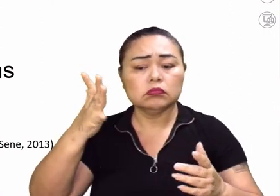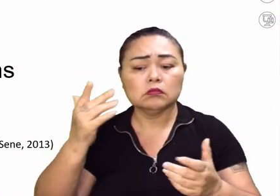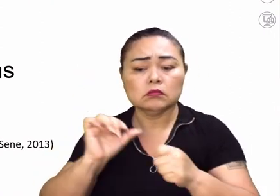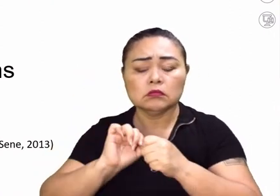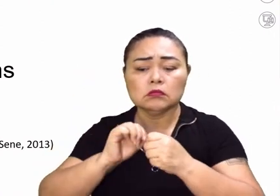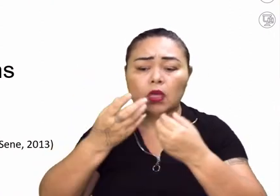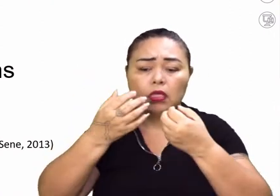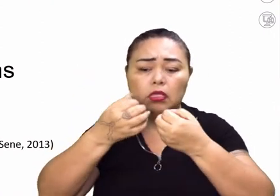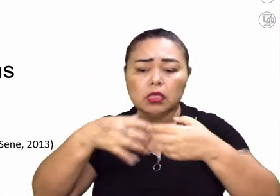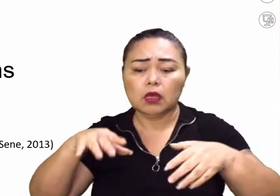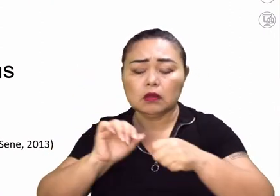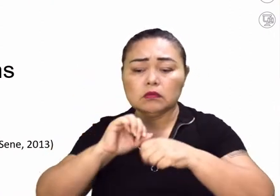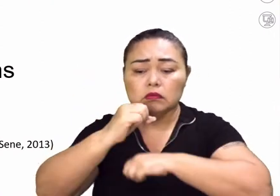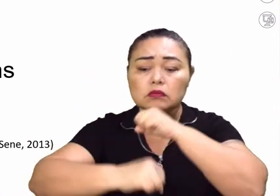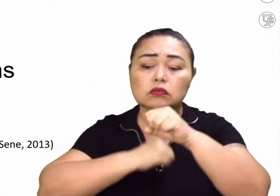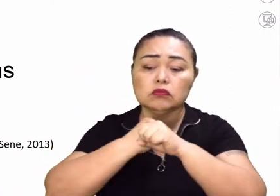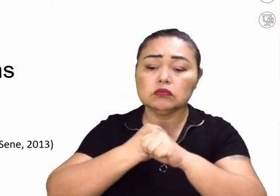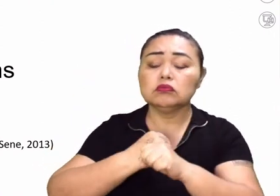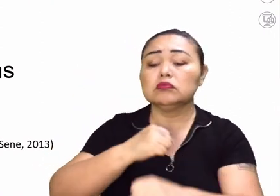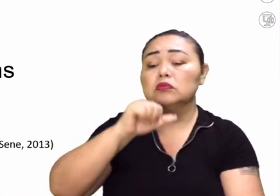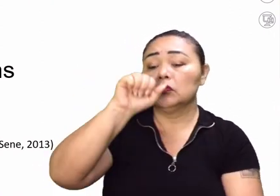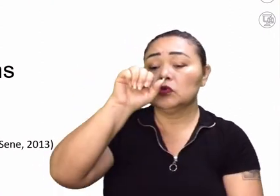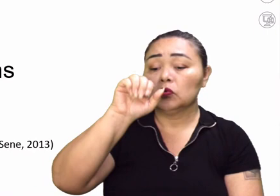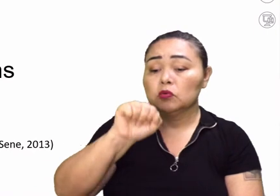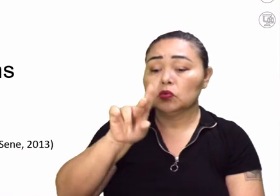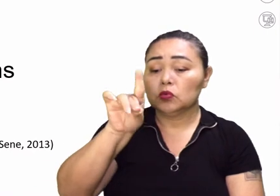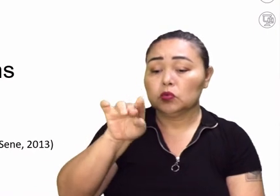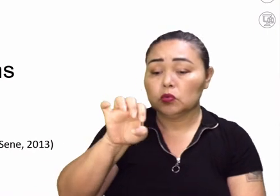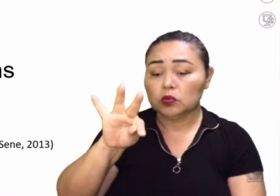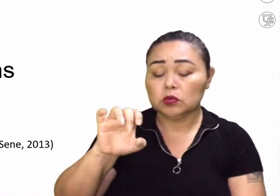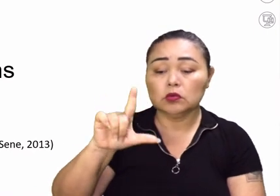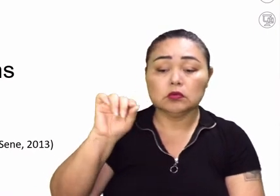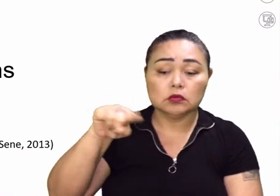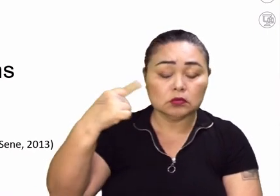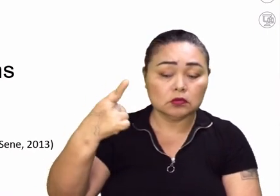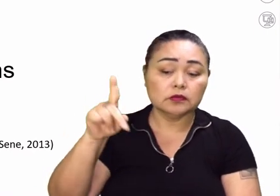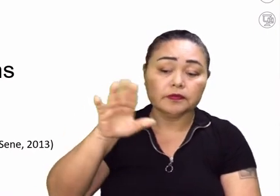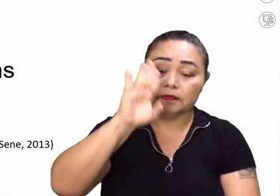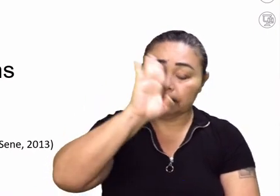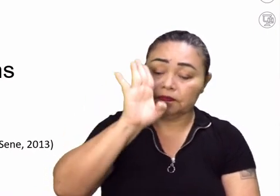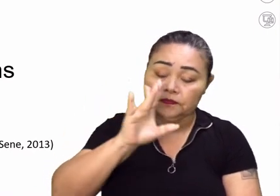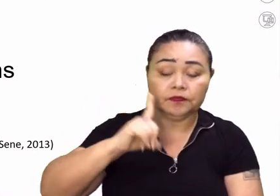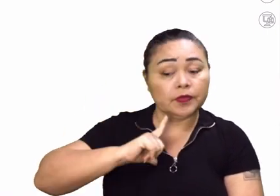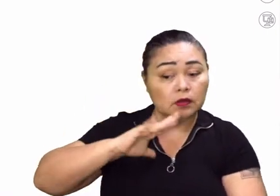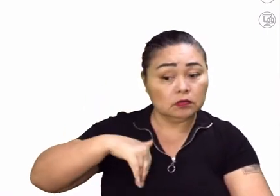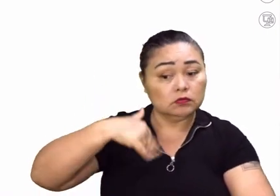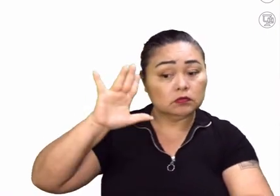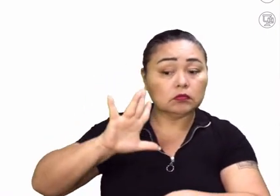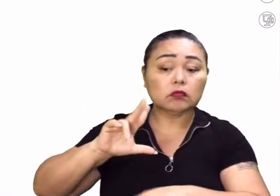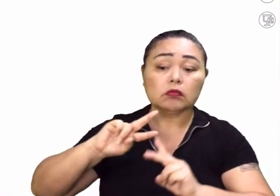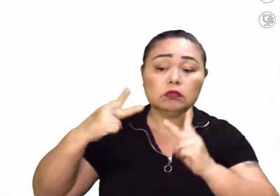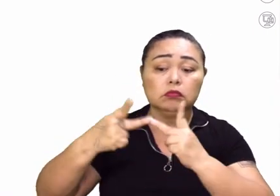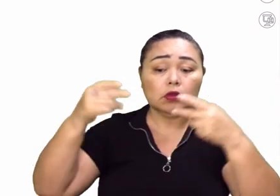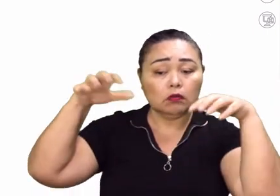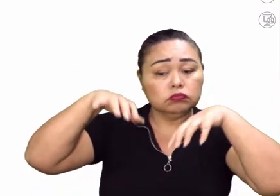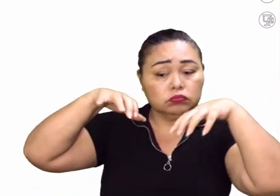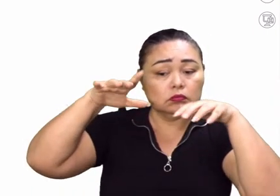do ano na região do Sudeste do Brasil principalmente após a grande volume de precipitação né que a chuva